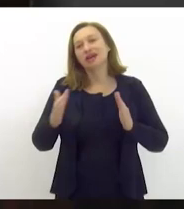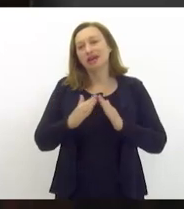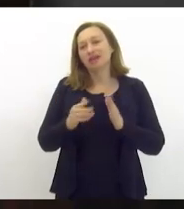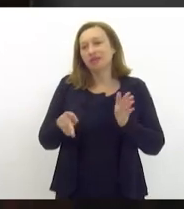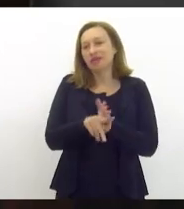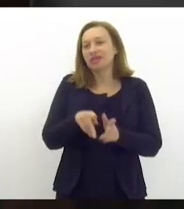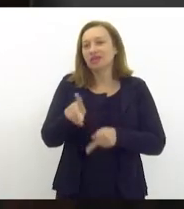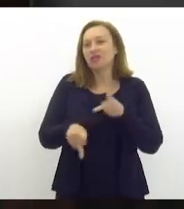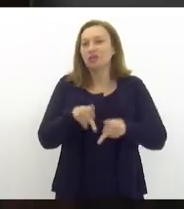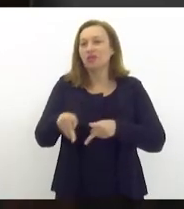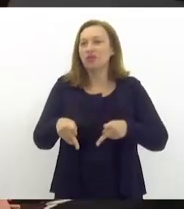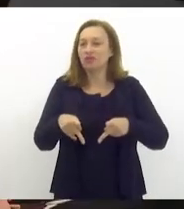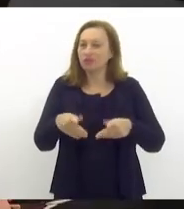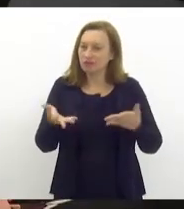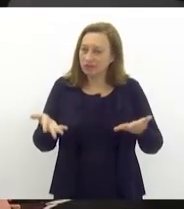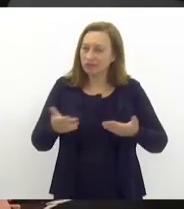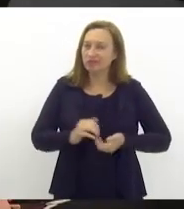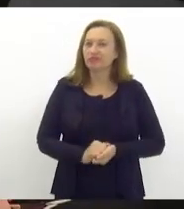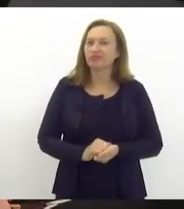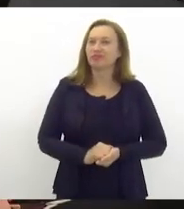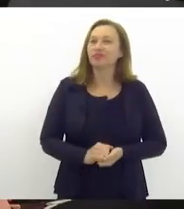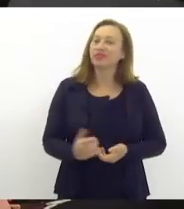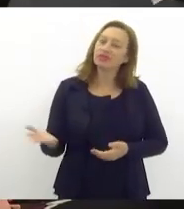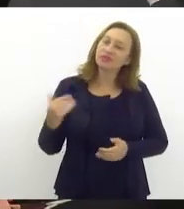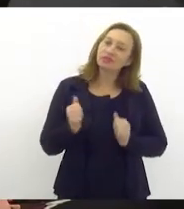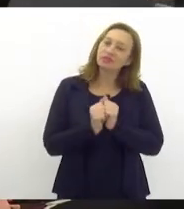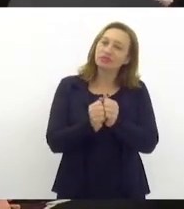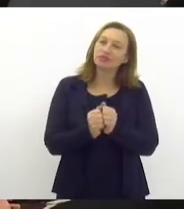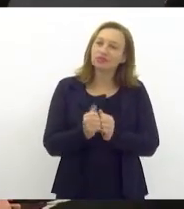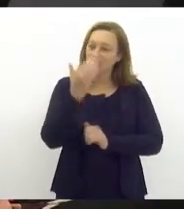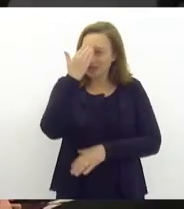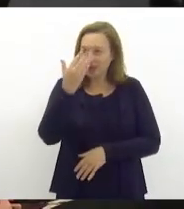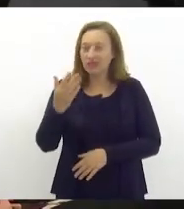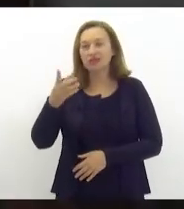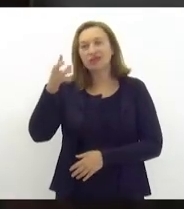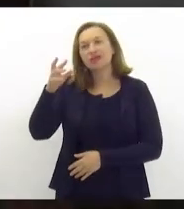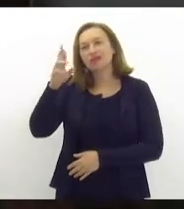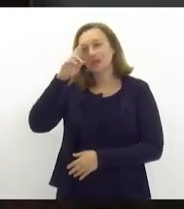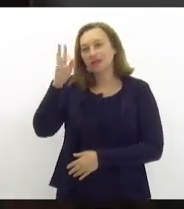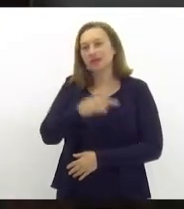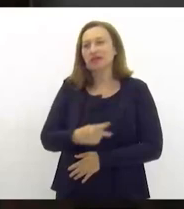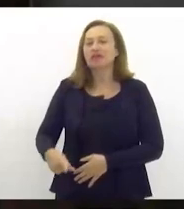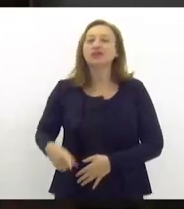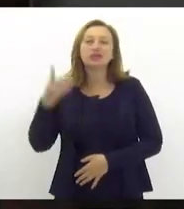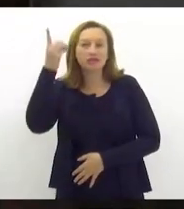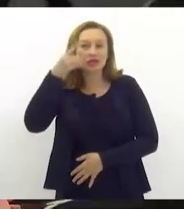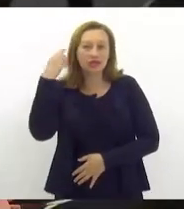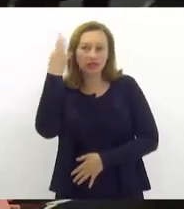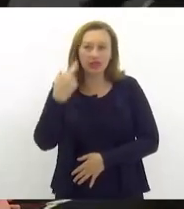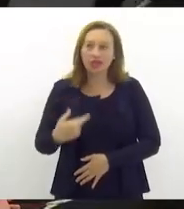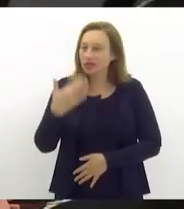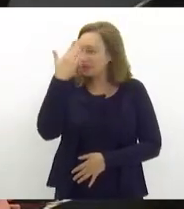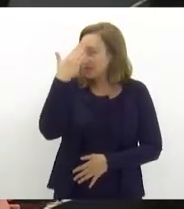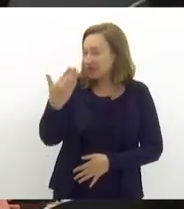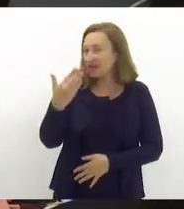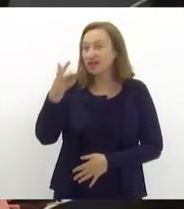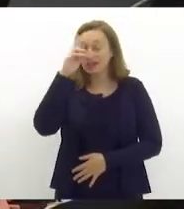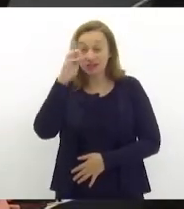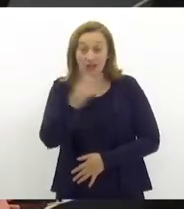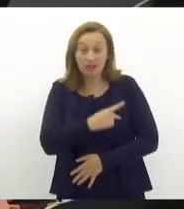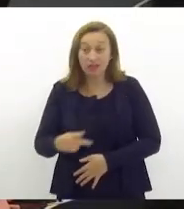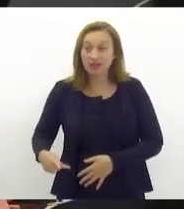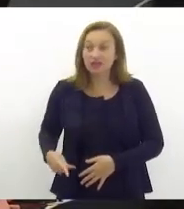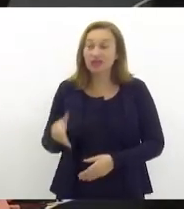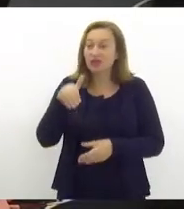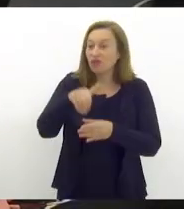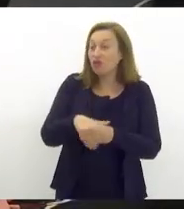abertos, viu? Bem-vindo. Tamo junto. Obrigado, presidenta. Para declarar voto, deputada Renata. Muito obrigada, presidenta. Declarar